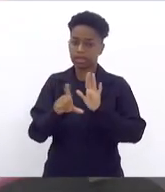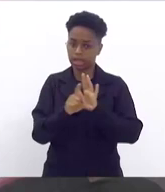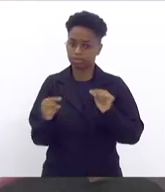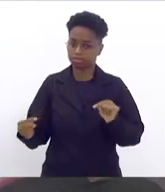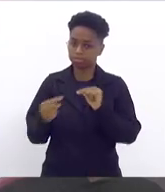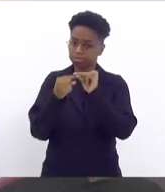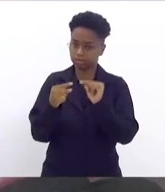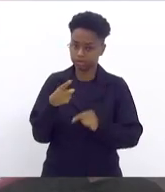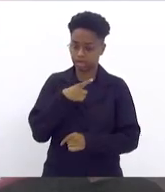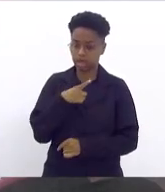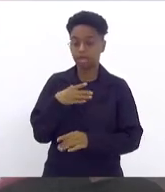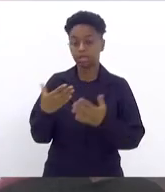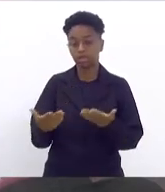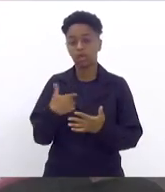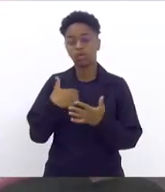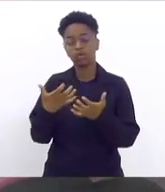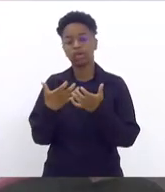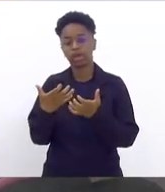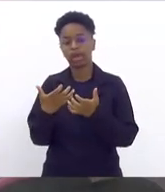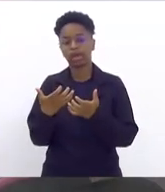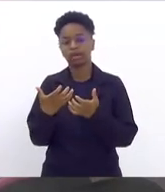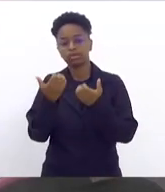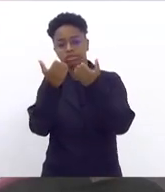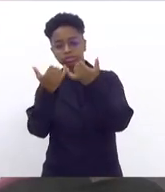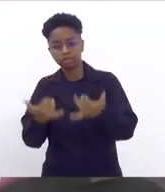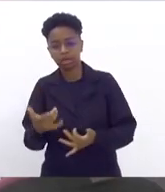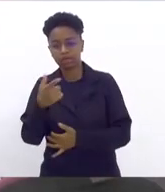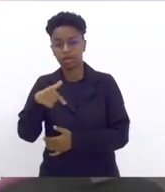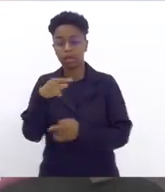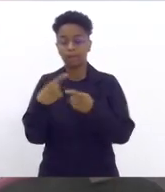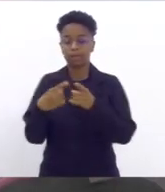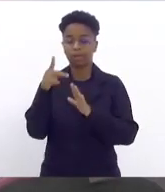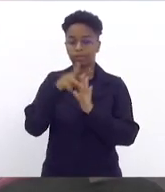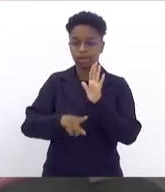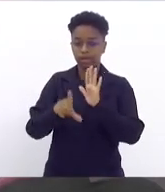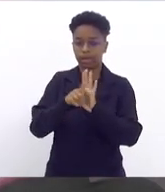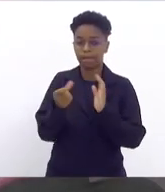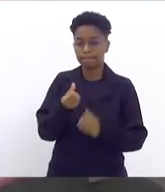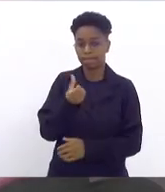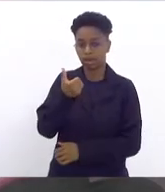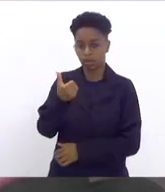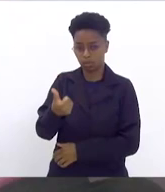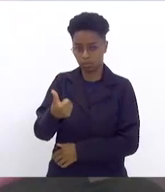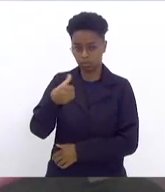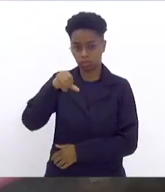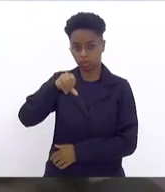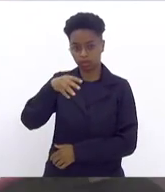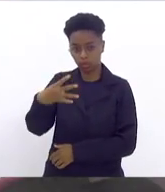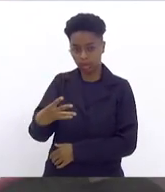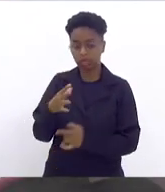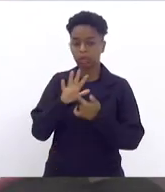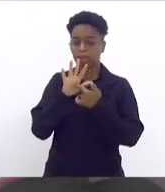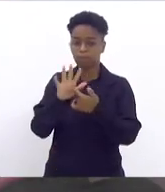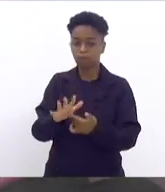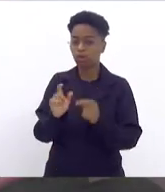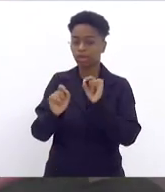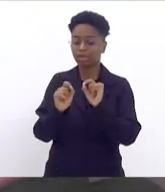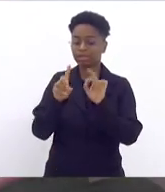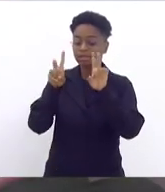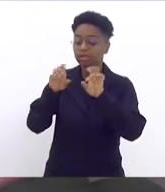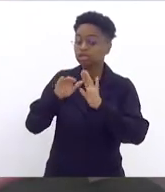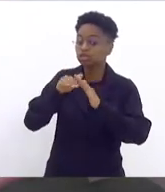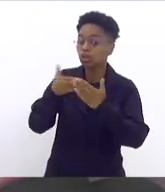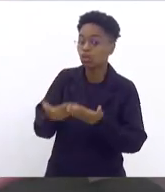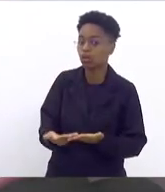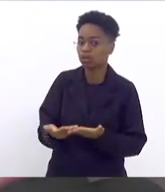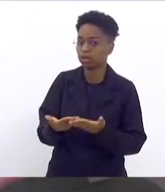sentido. E aí queria cativar em Vossa Excelência, pois o projeto de lei 6194 da deputada Dani Monteiro, ele trata especificamente das escolas. E